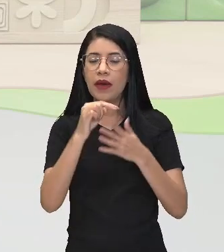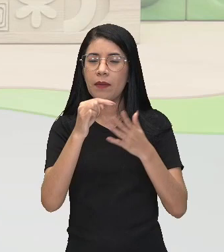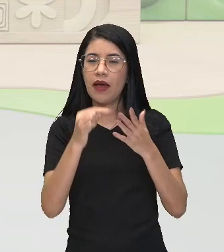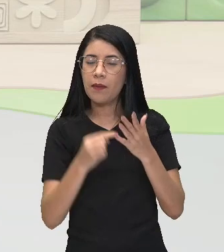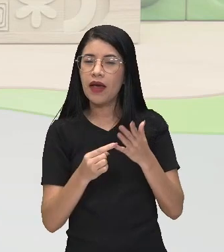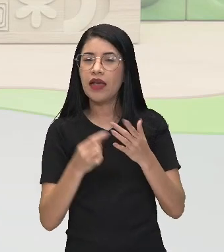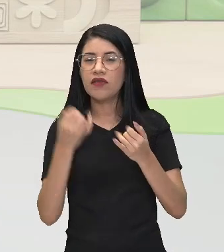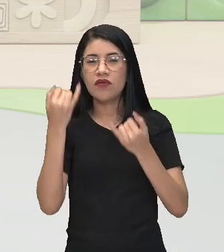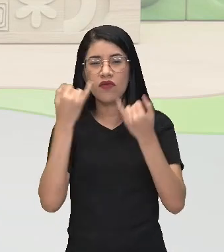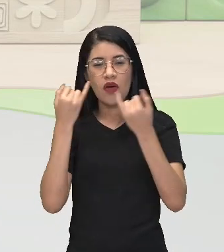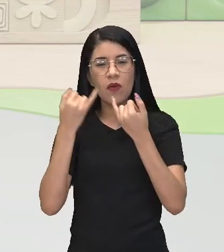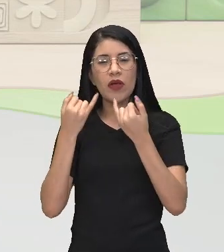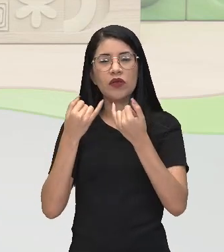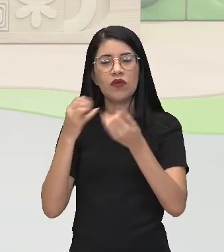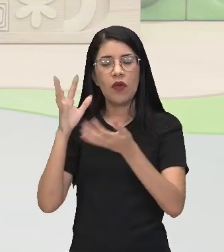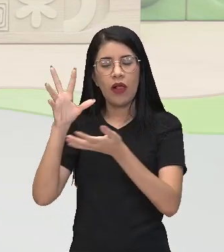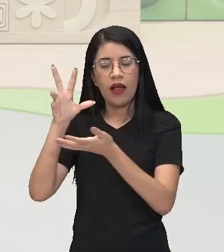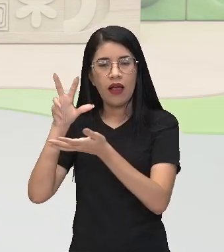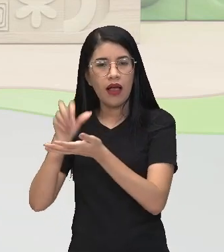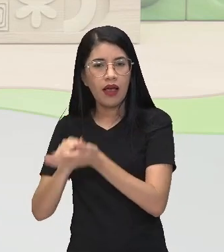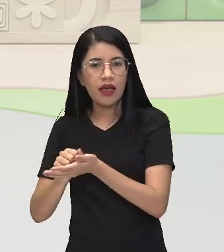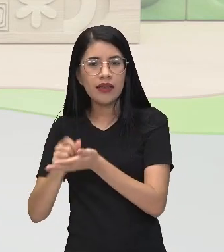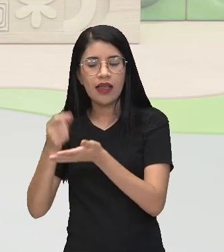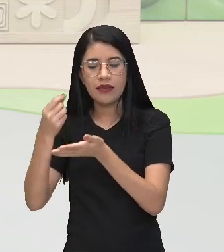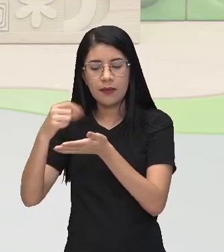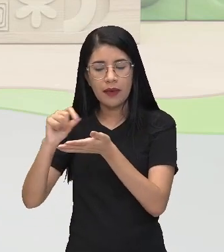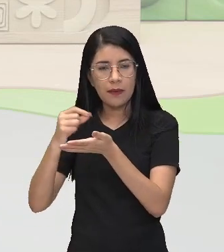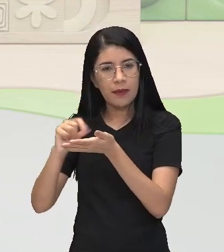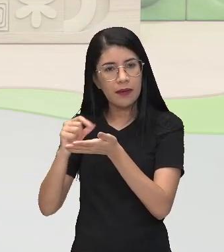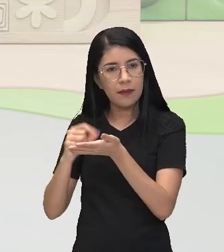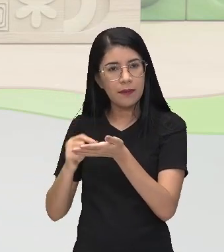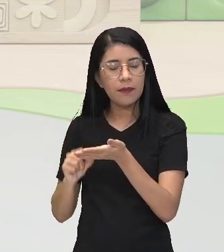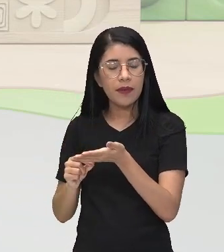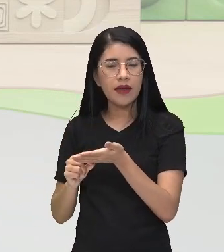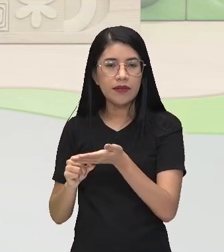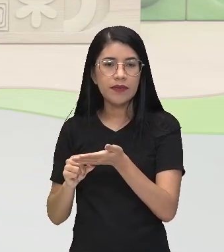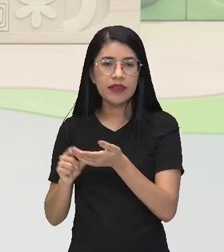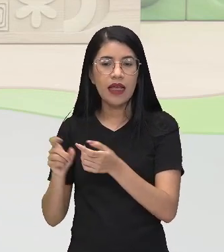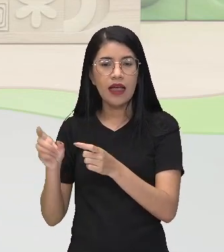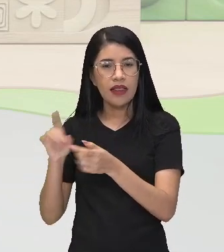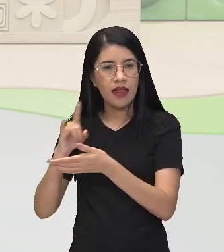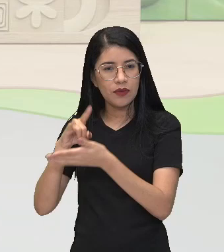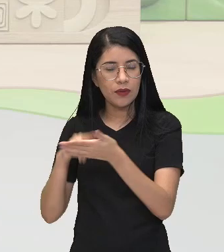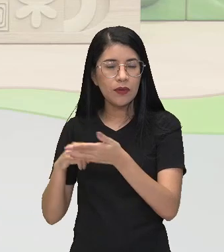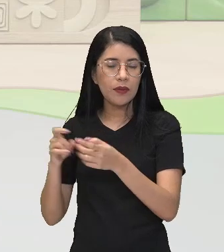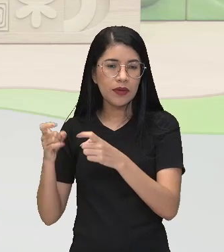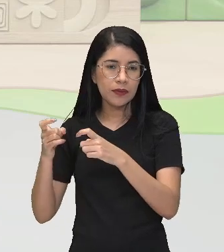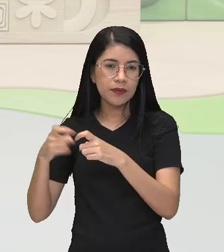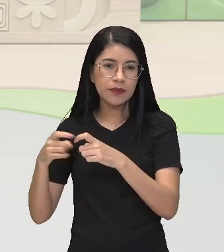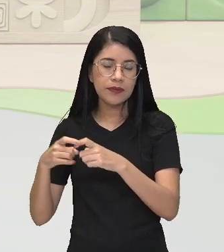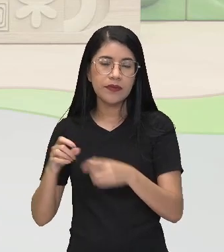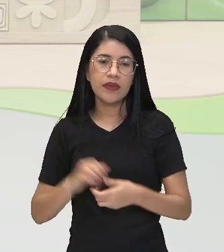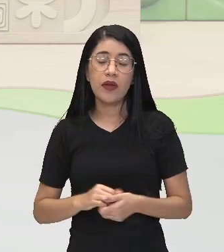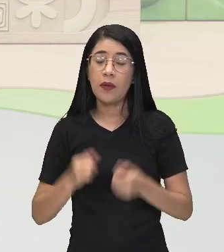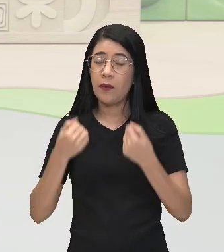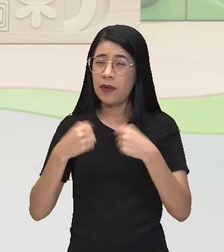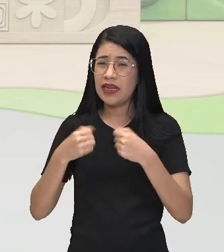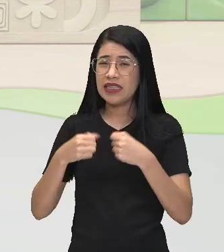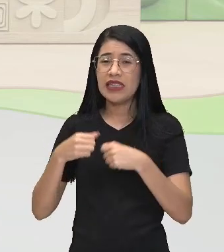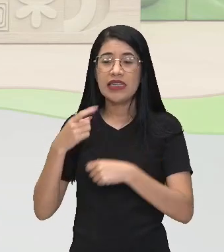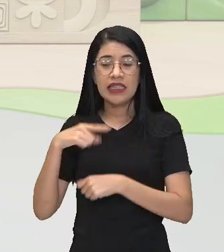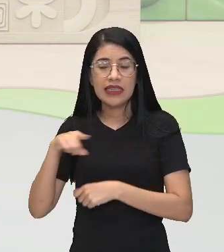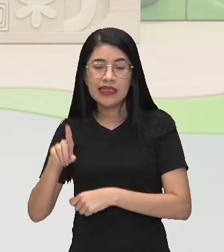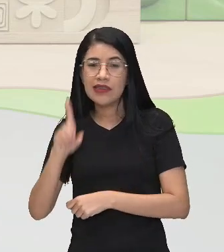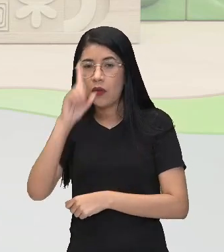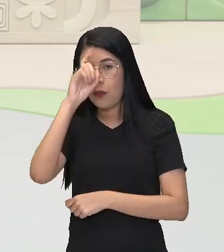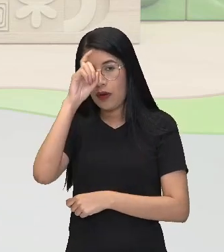serão anotadas lá na sua ficha do atendimento médico. Então, deve-se ir para o atendimento médico toda vez